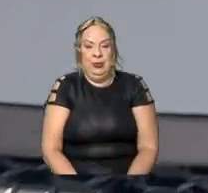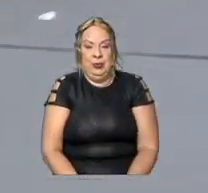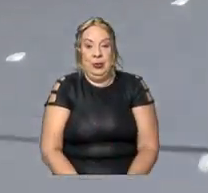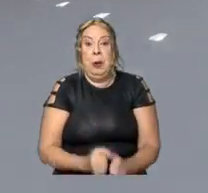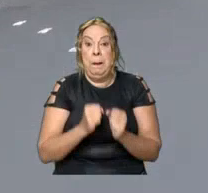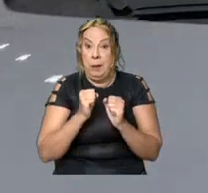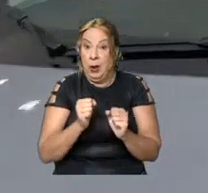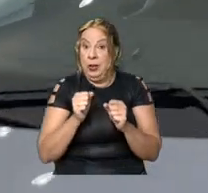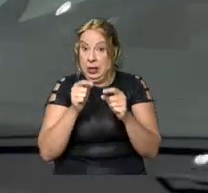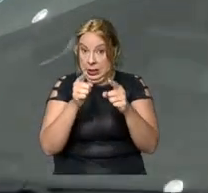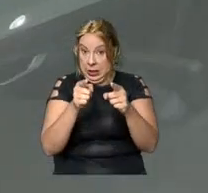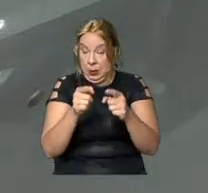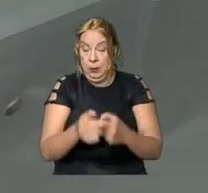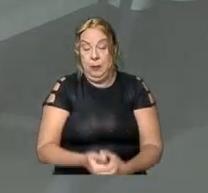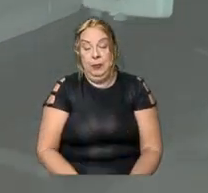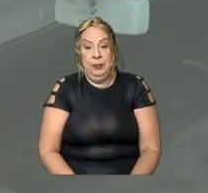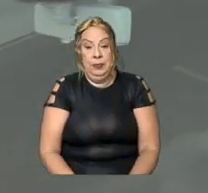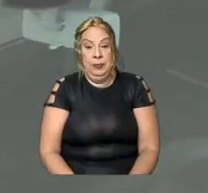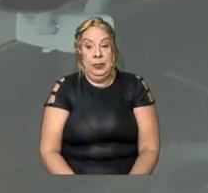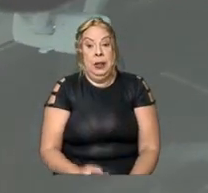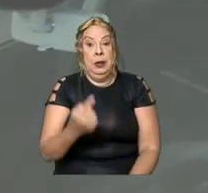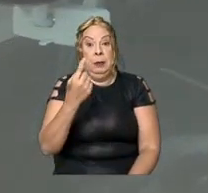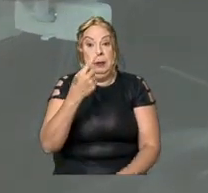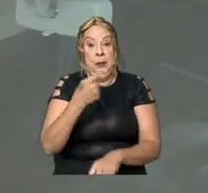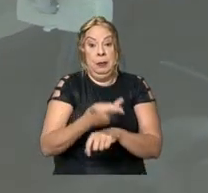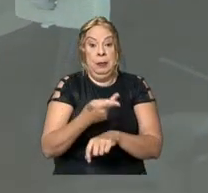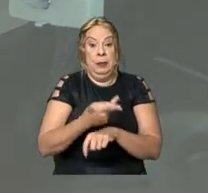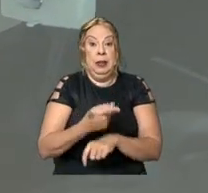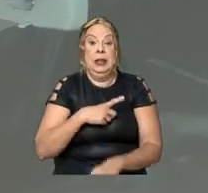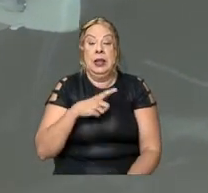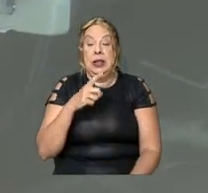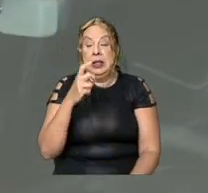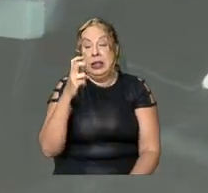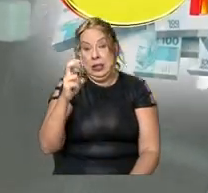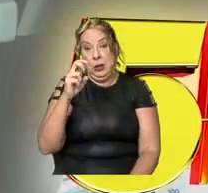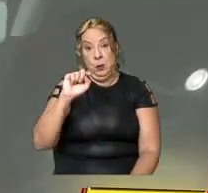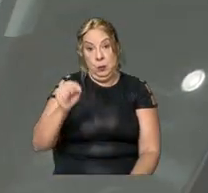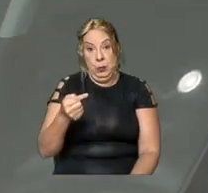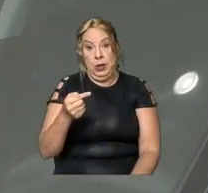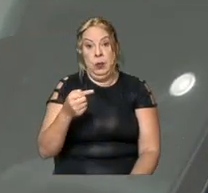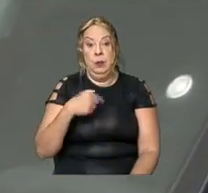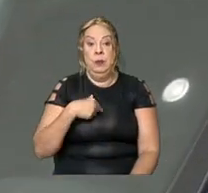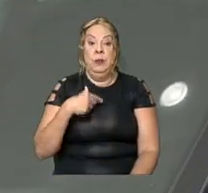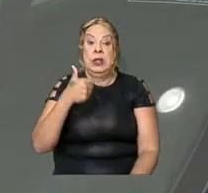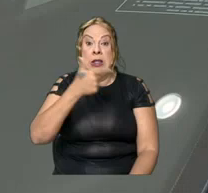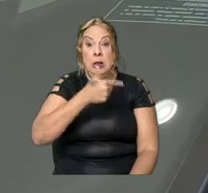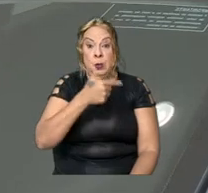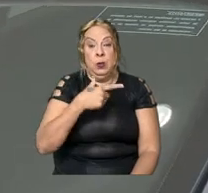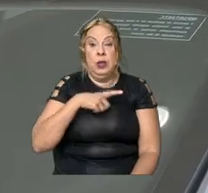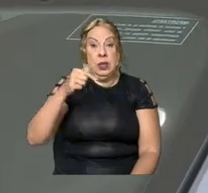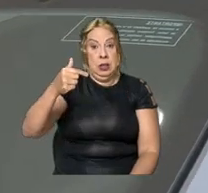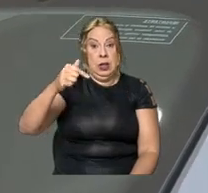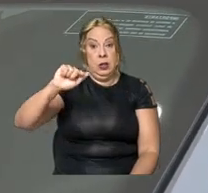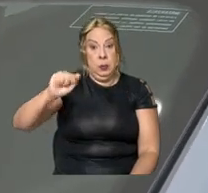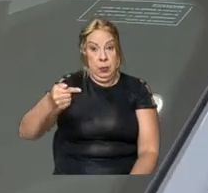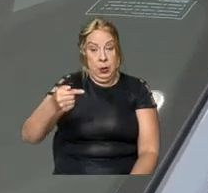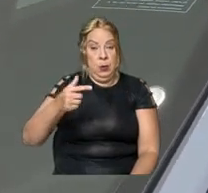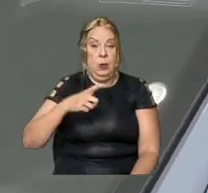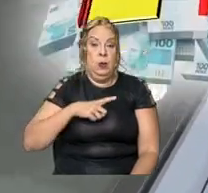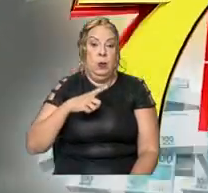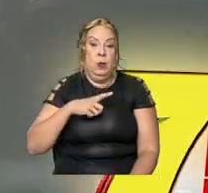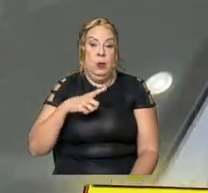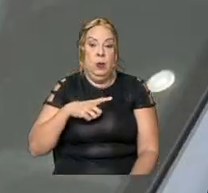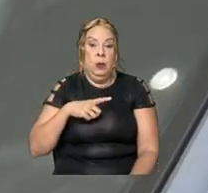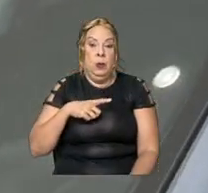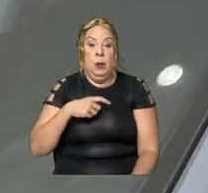ser seu. E não para por aí. No primeiro prêmio tem R$5.000, no segundo prêmio tem R$7.000, no terceiro prêmio tem aquela